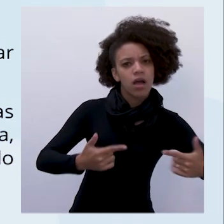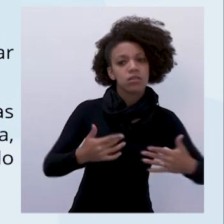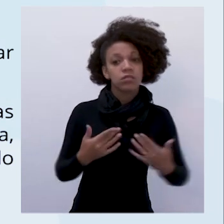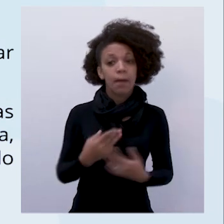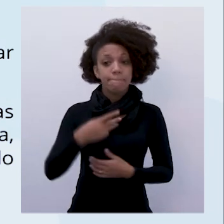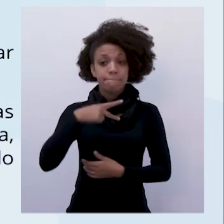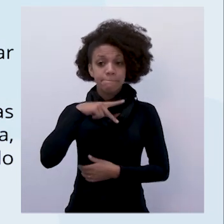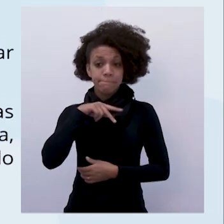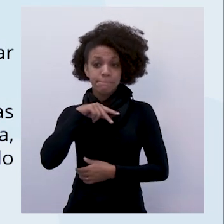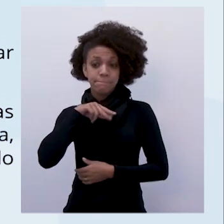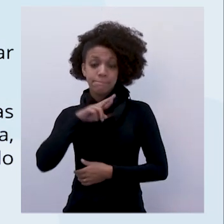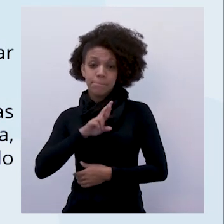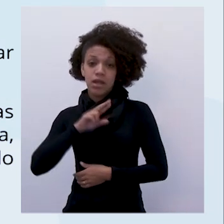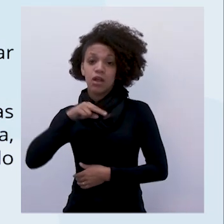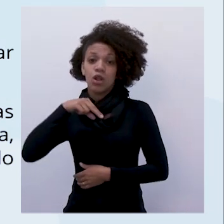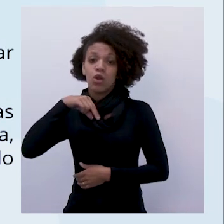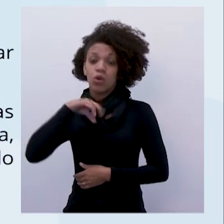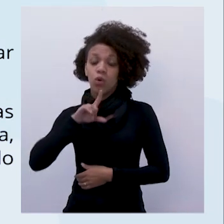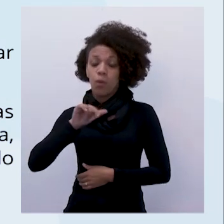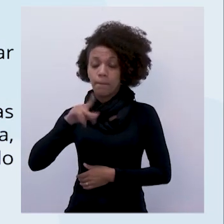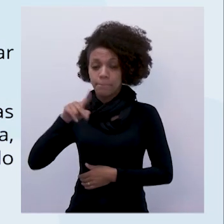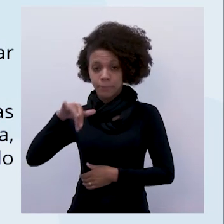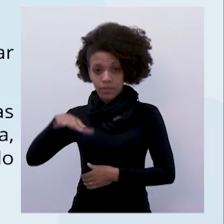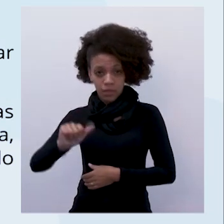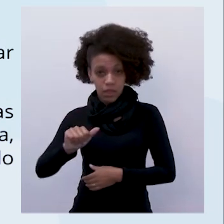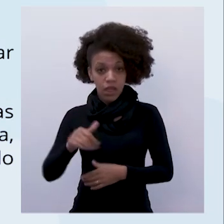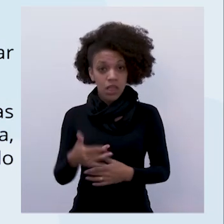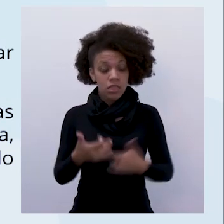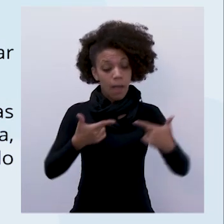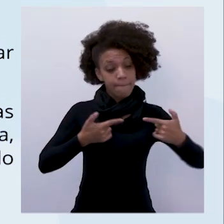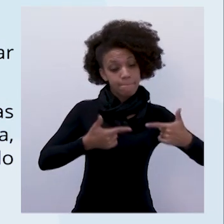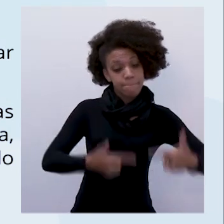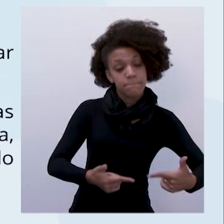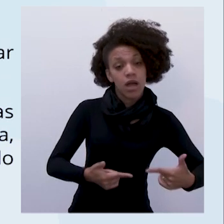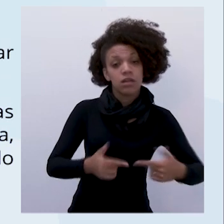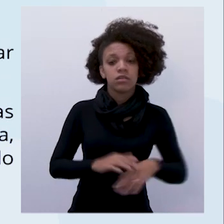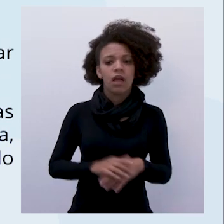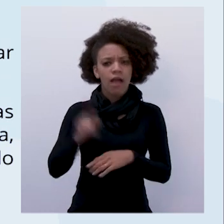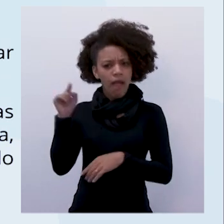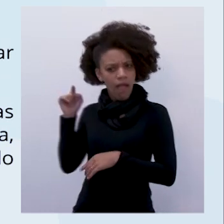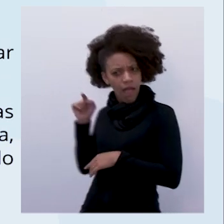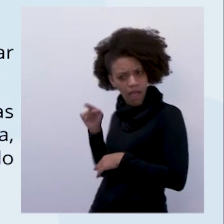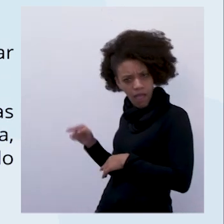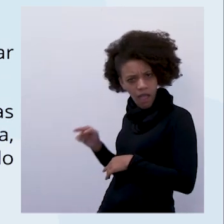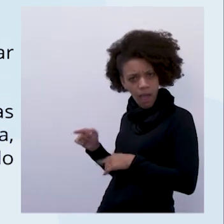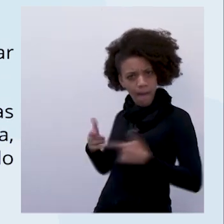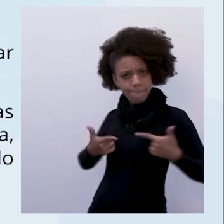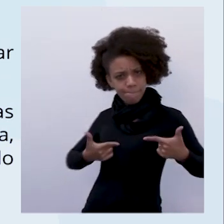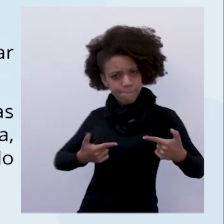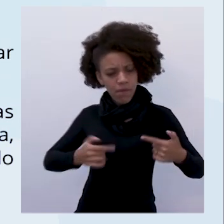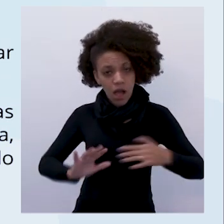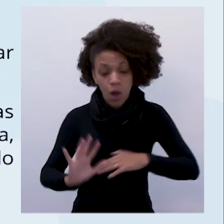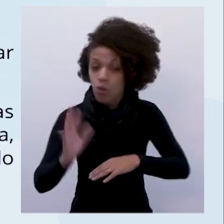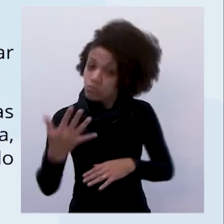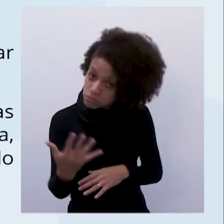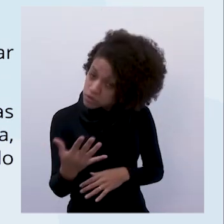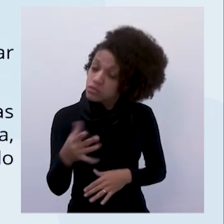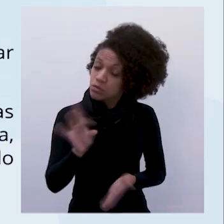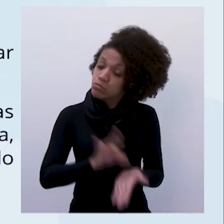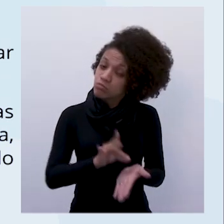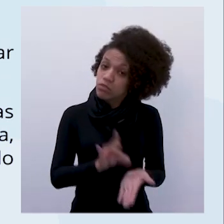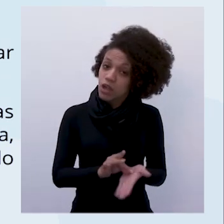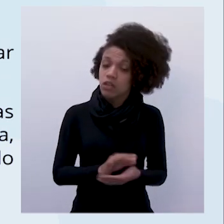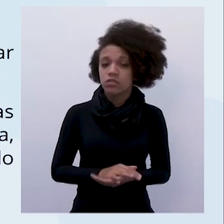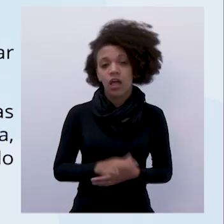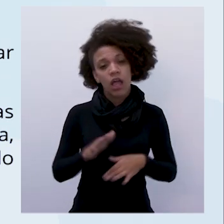Termópilas durante as guerras persas, né? Essa Batalha das Termópilas ocorreu, ela existiu, né? Entre